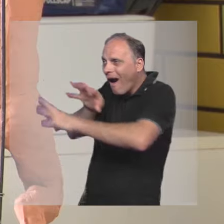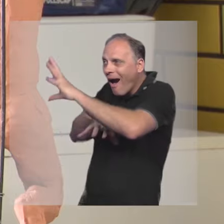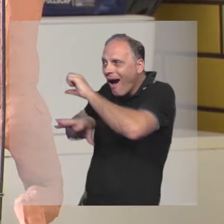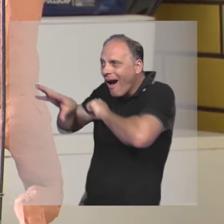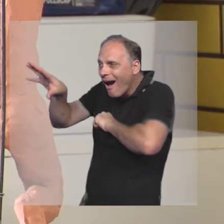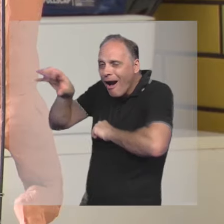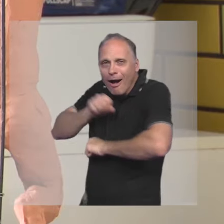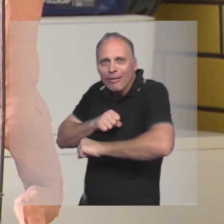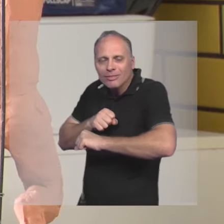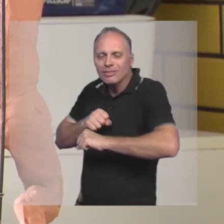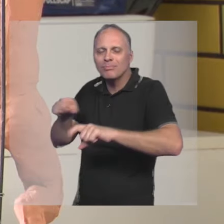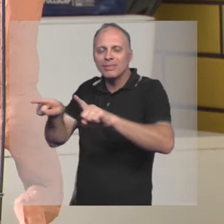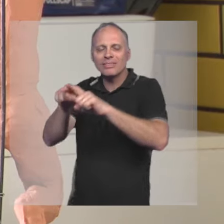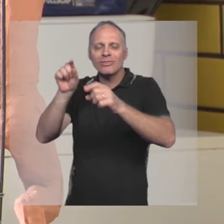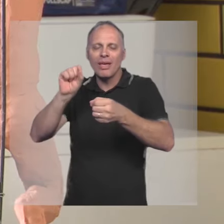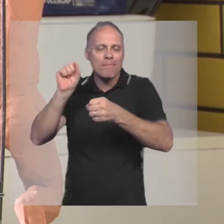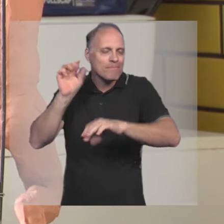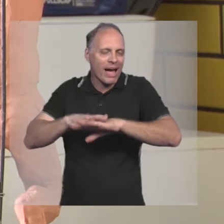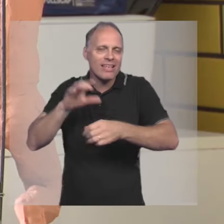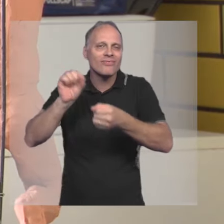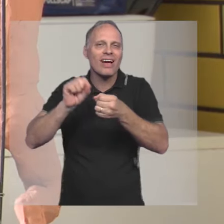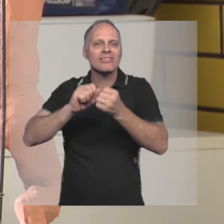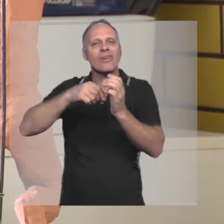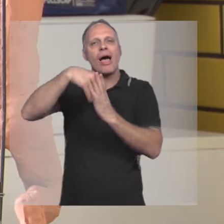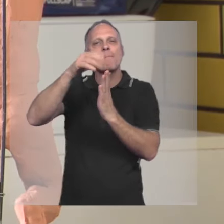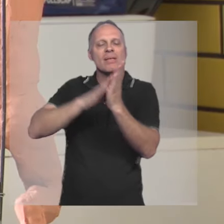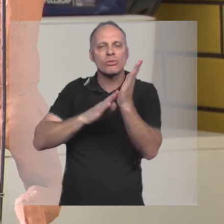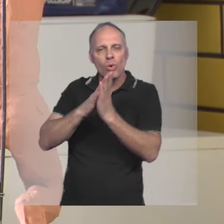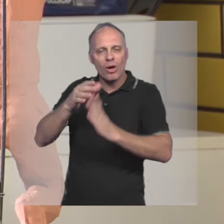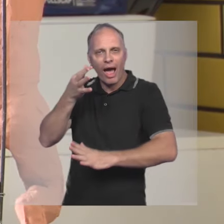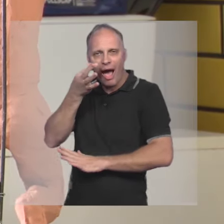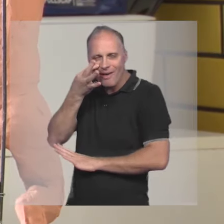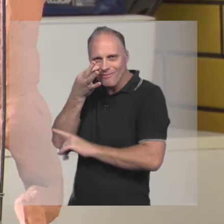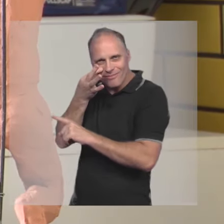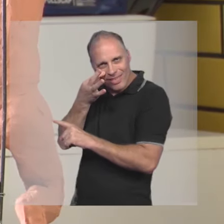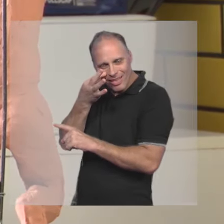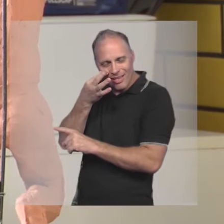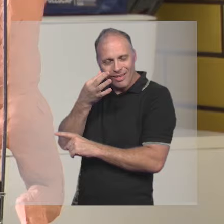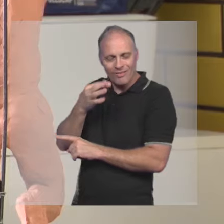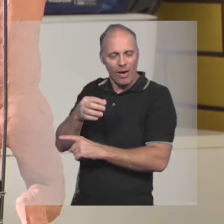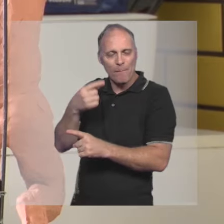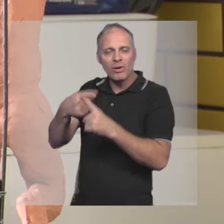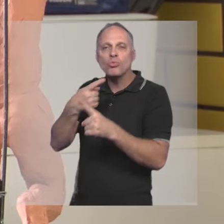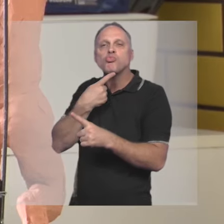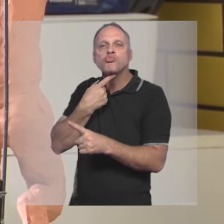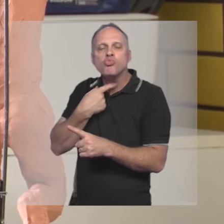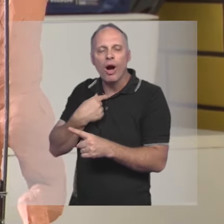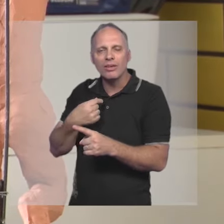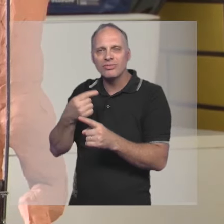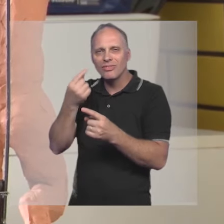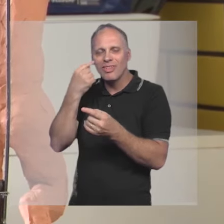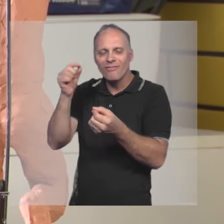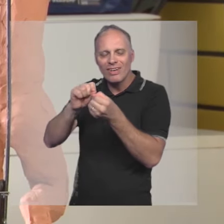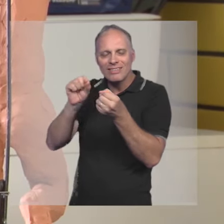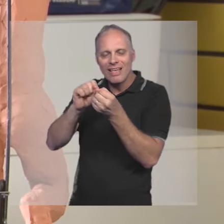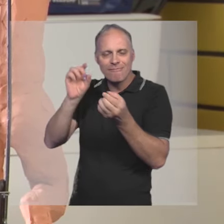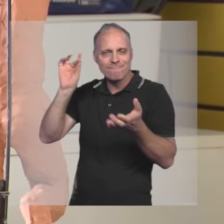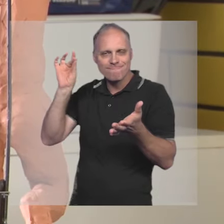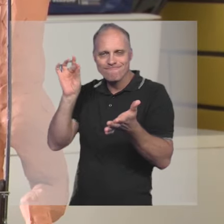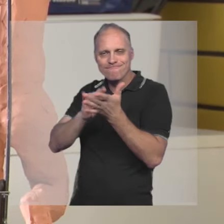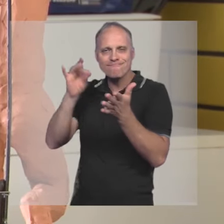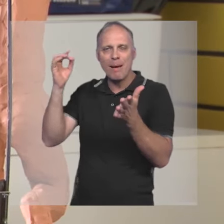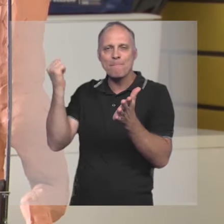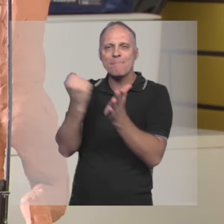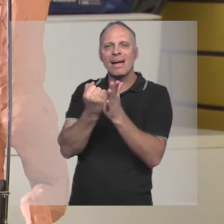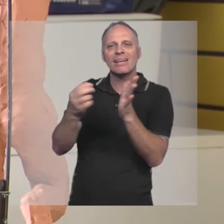disso que uma das coisas que eu mais faço é justamente a pintura ao vivo, porque eu gosto de registrar aquele